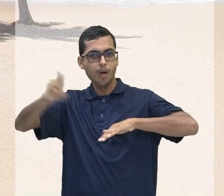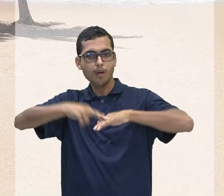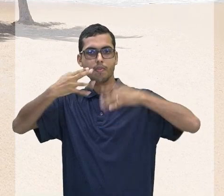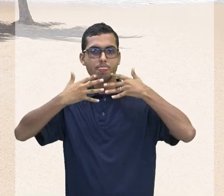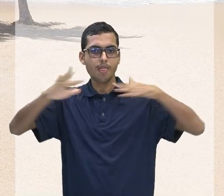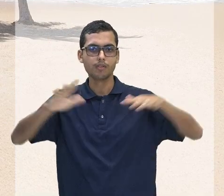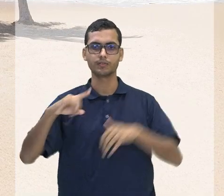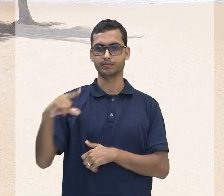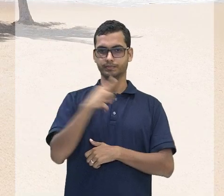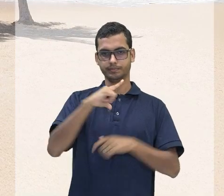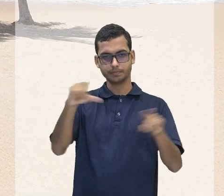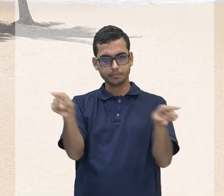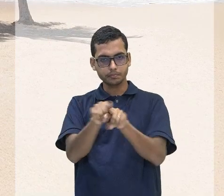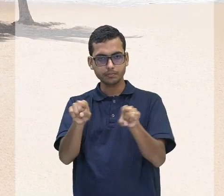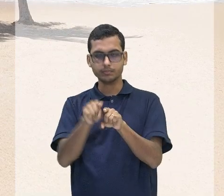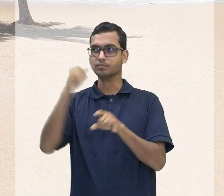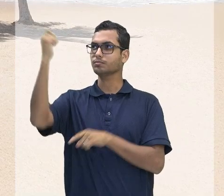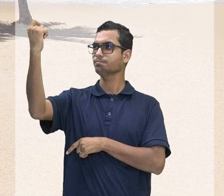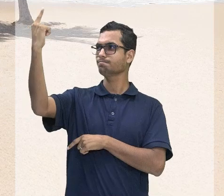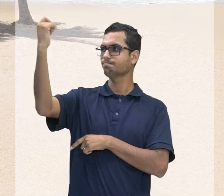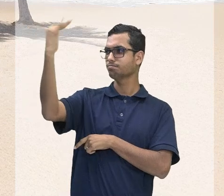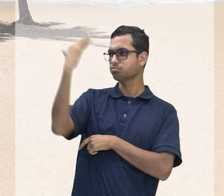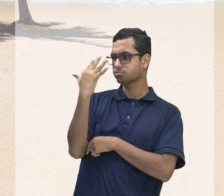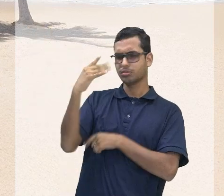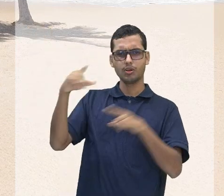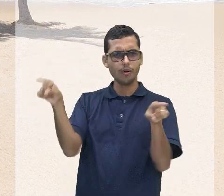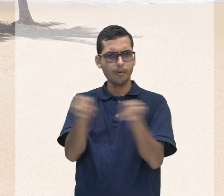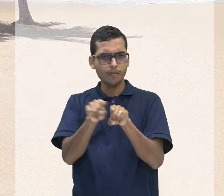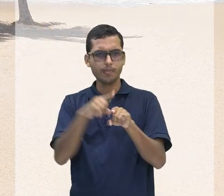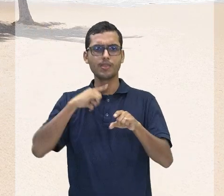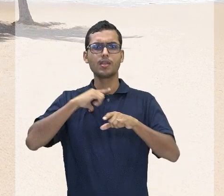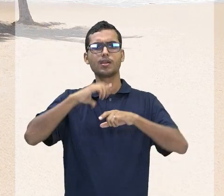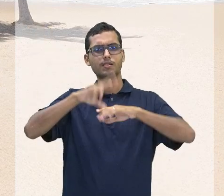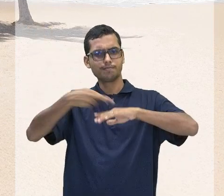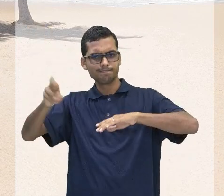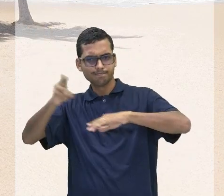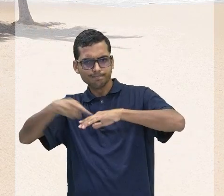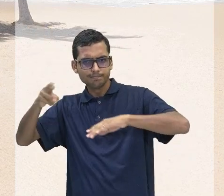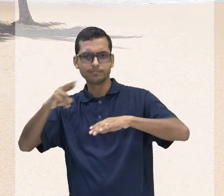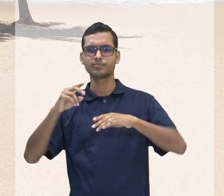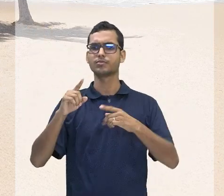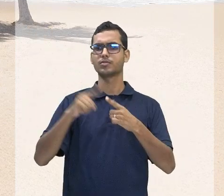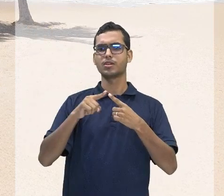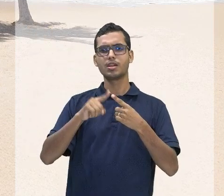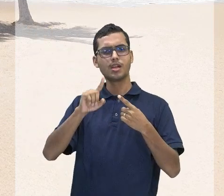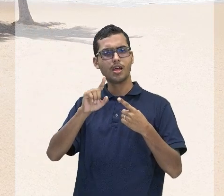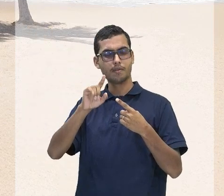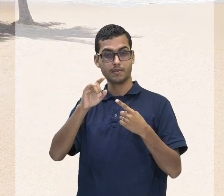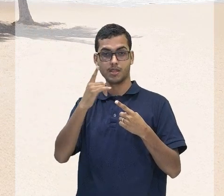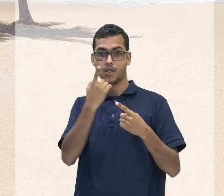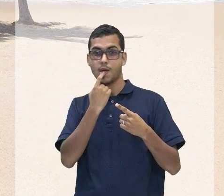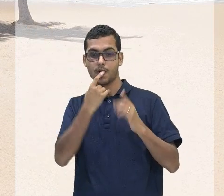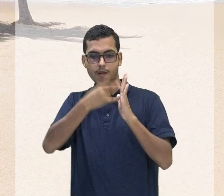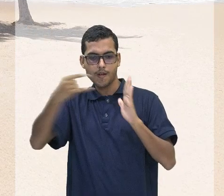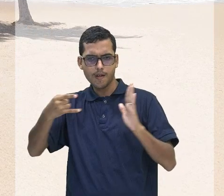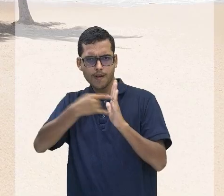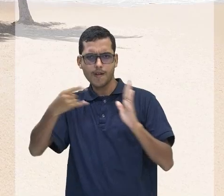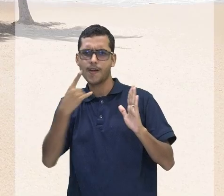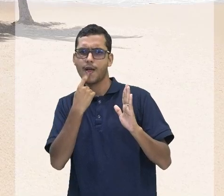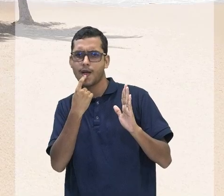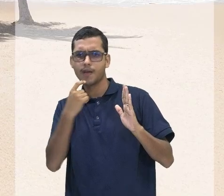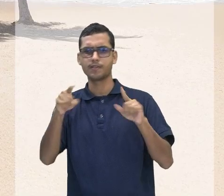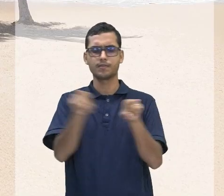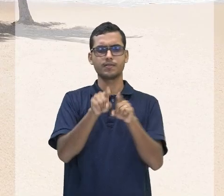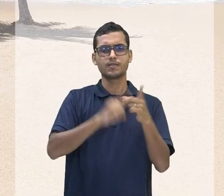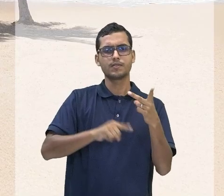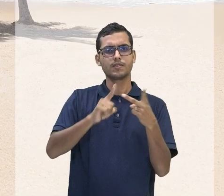recebemos, emitindo luz visível, radiação infravermelha e também ultravioleta. A diferença entre eles é exatamente a intensidade